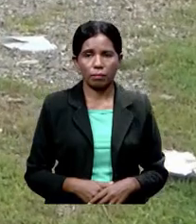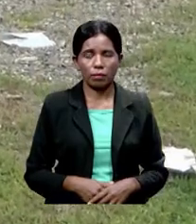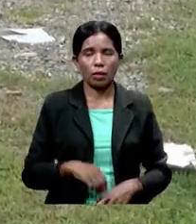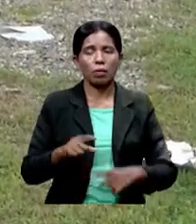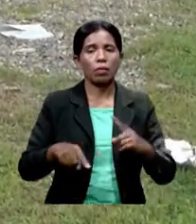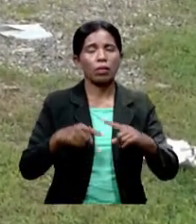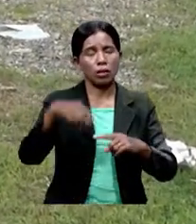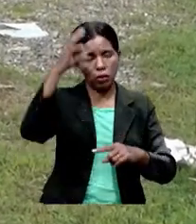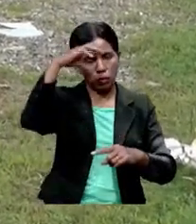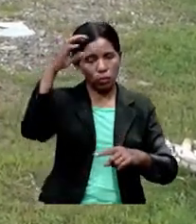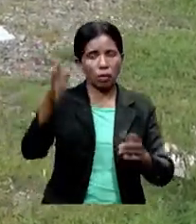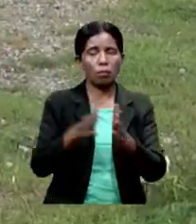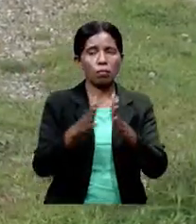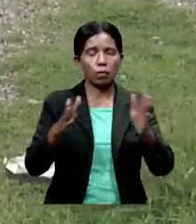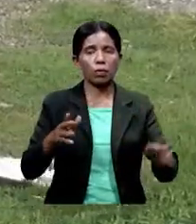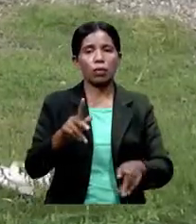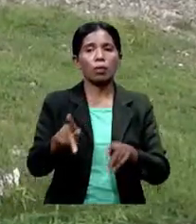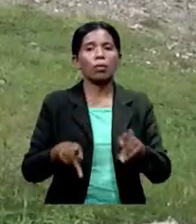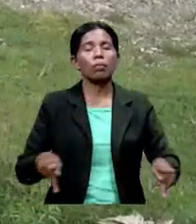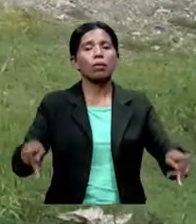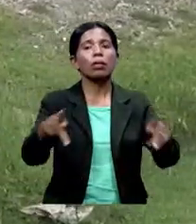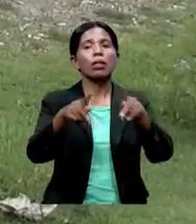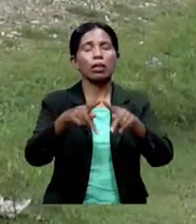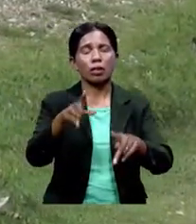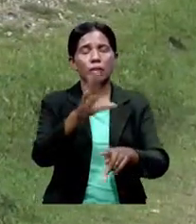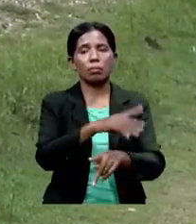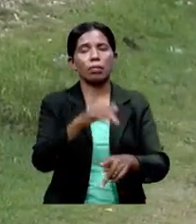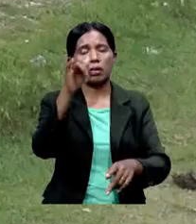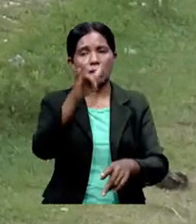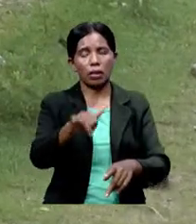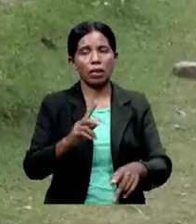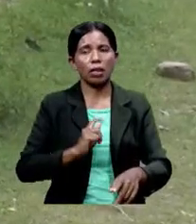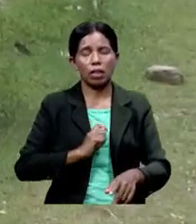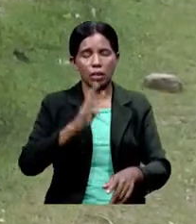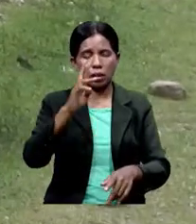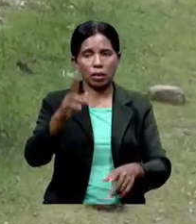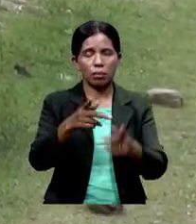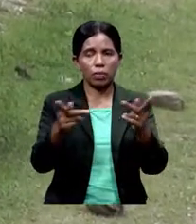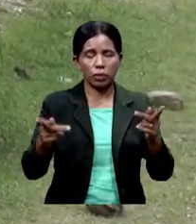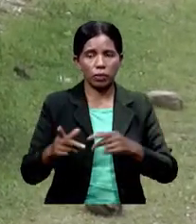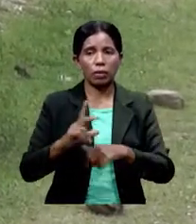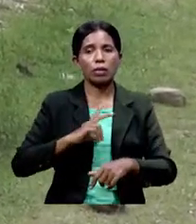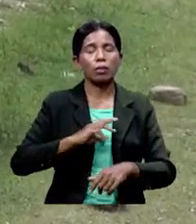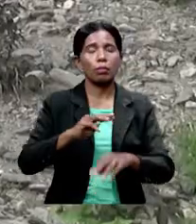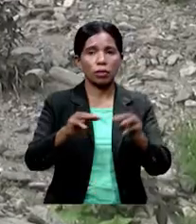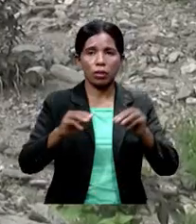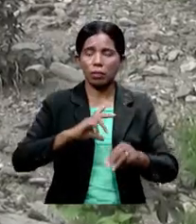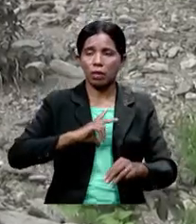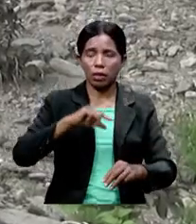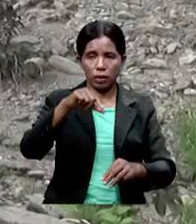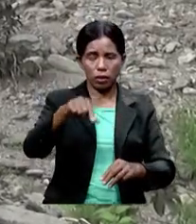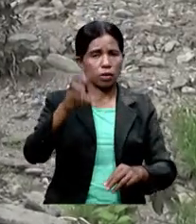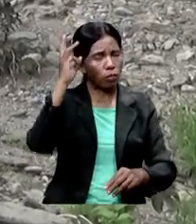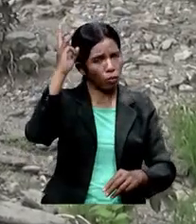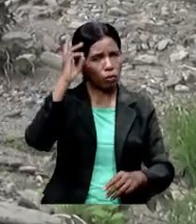Banjira udang bot komunidade ni behela ia aldeia Mosoi suku tibar, posto administrativo Bazar Tete, município Likisa,